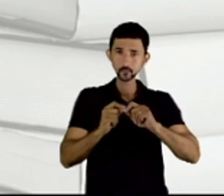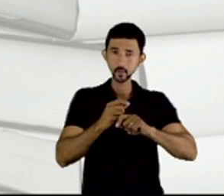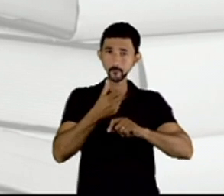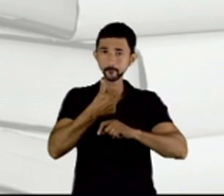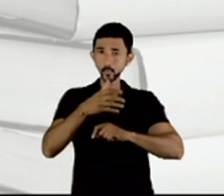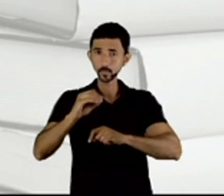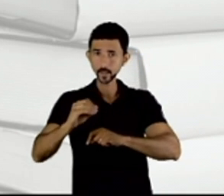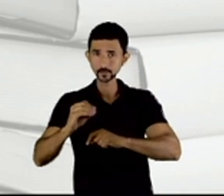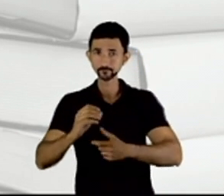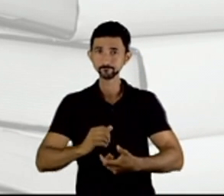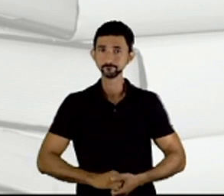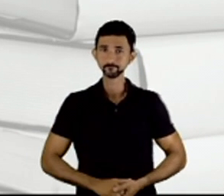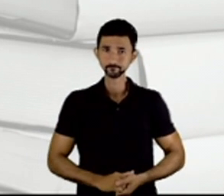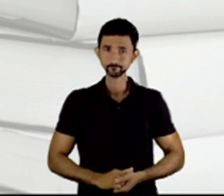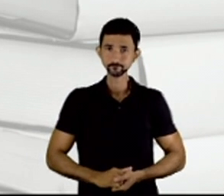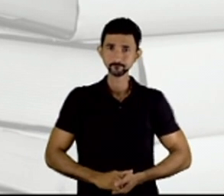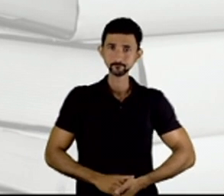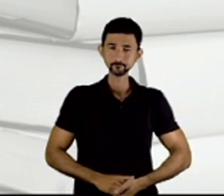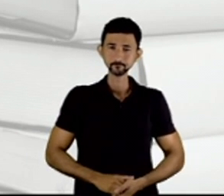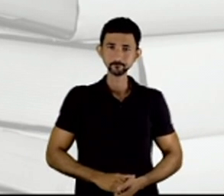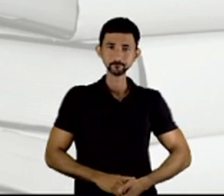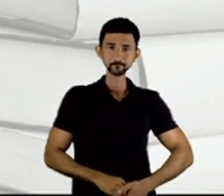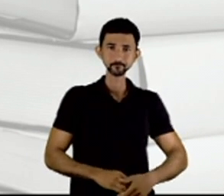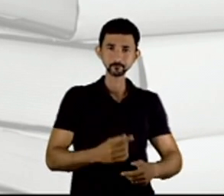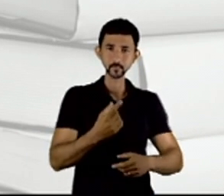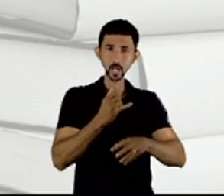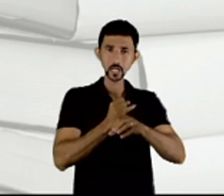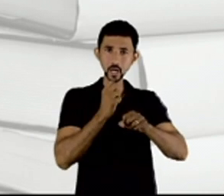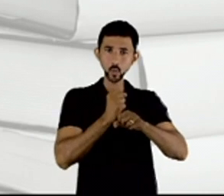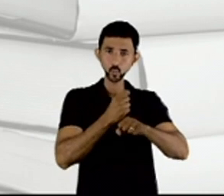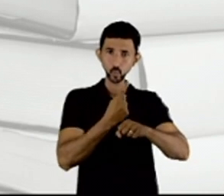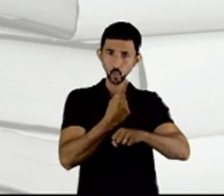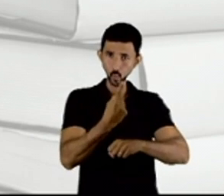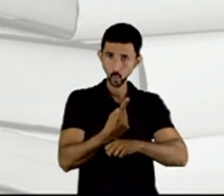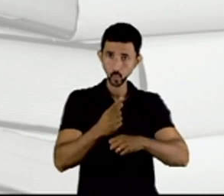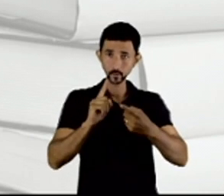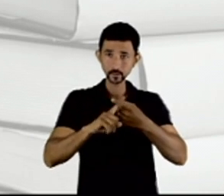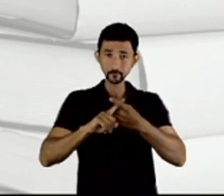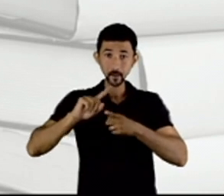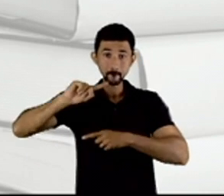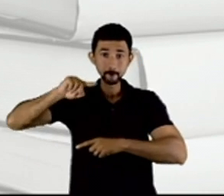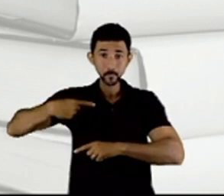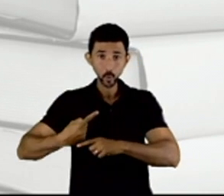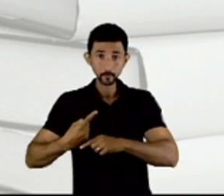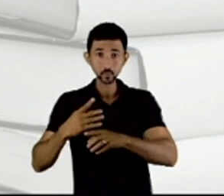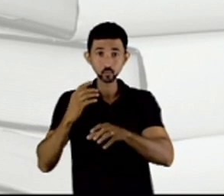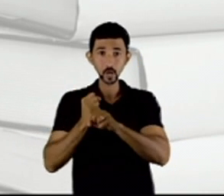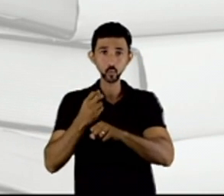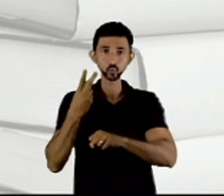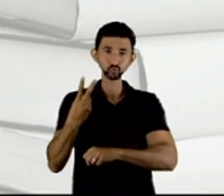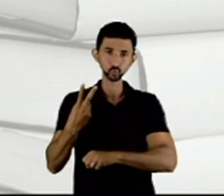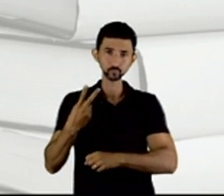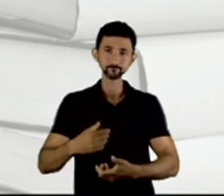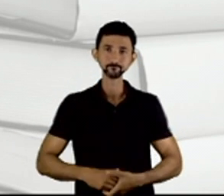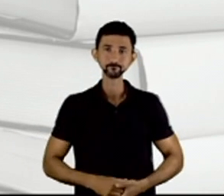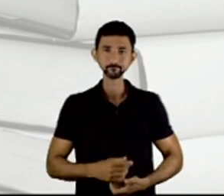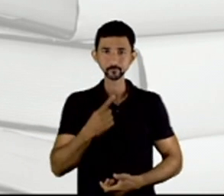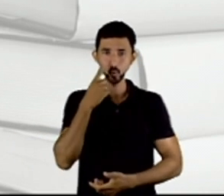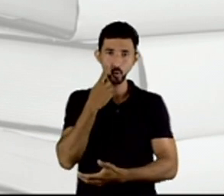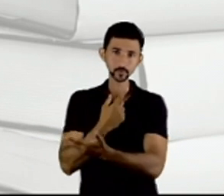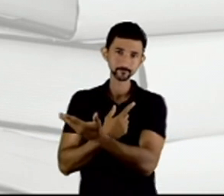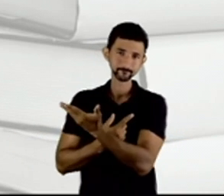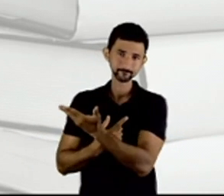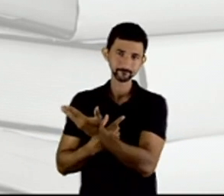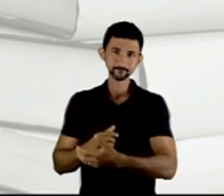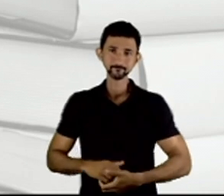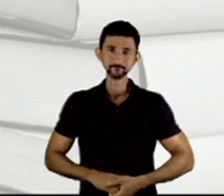10, certo? Que é a equação 1, e também por 1000, que é a equação 2. Então, olha lá.